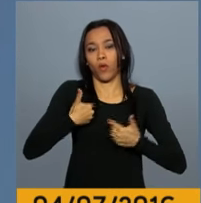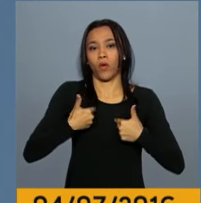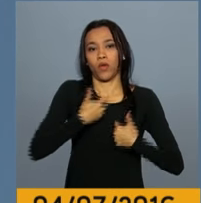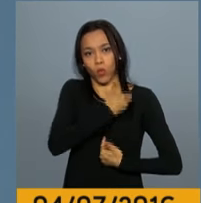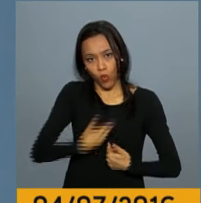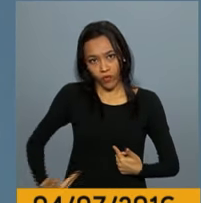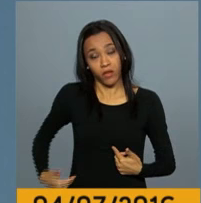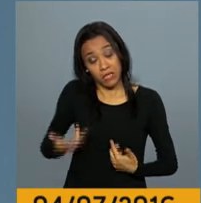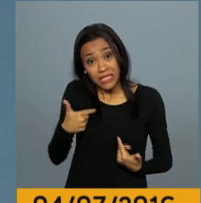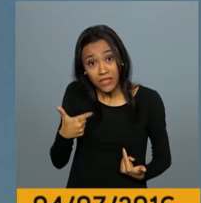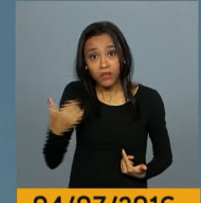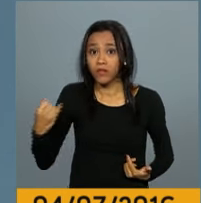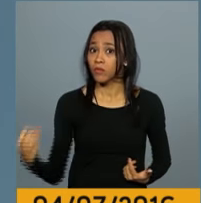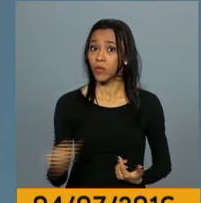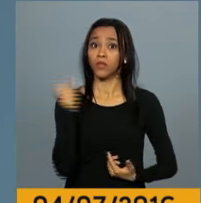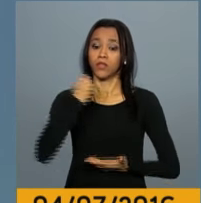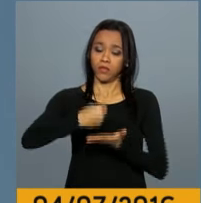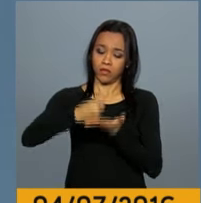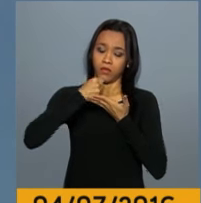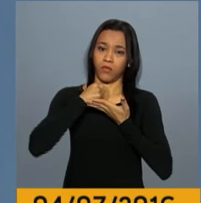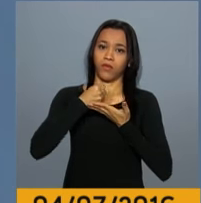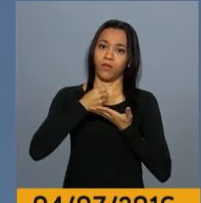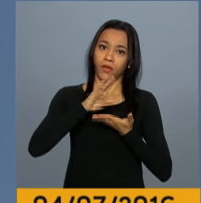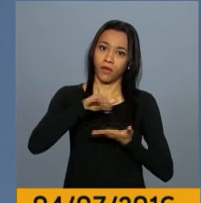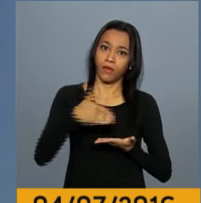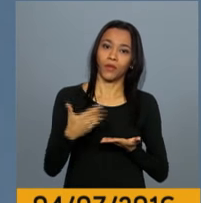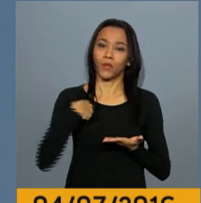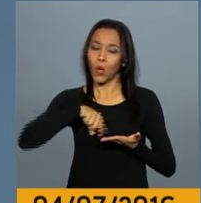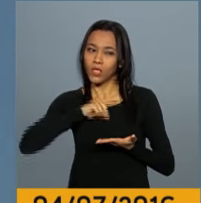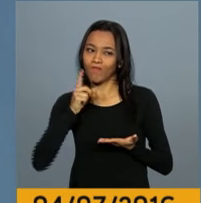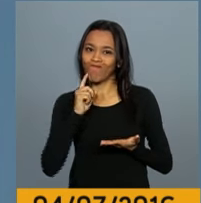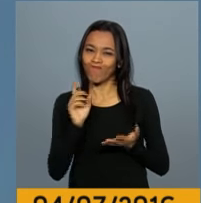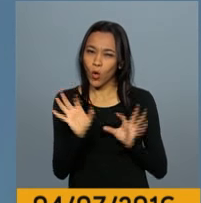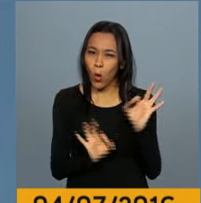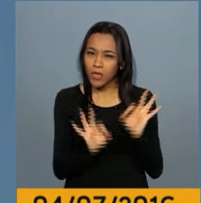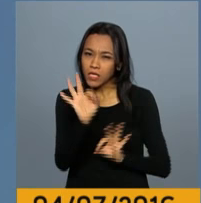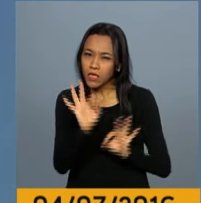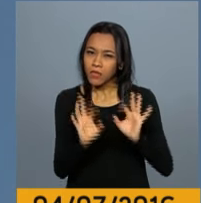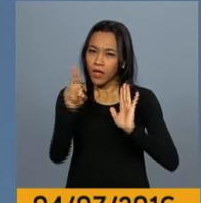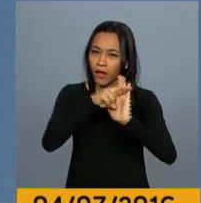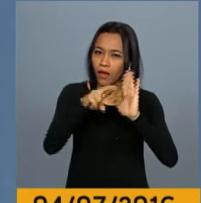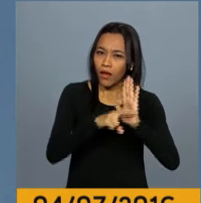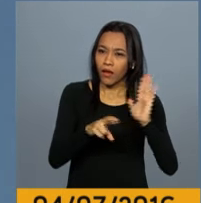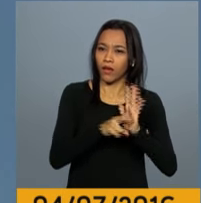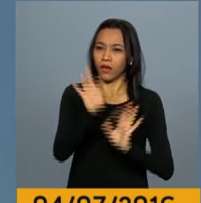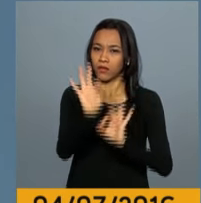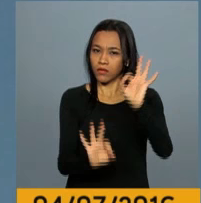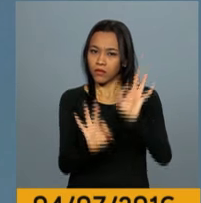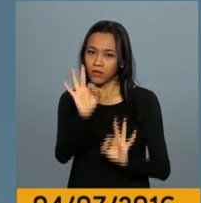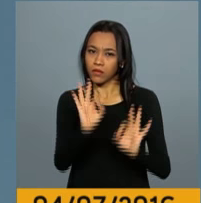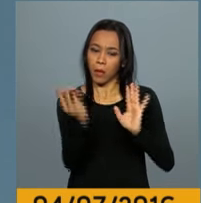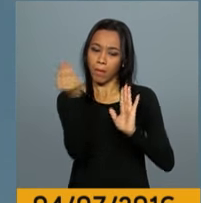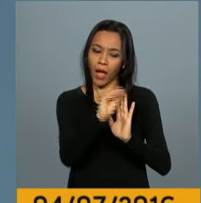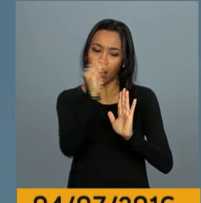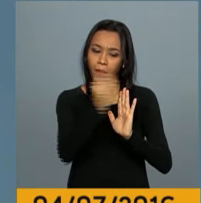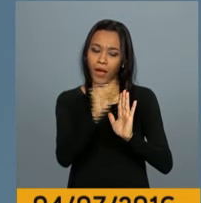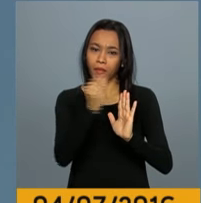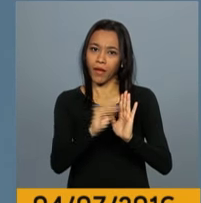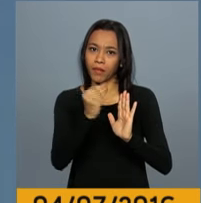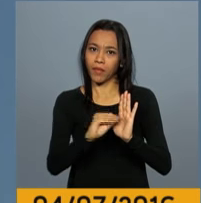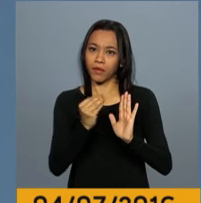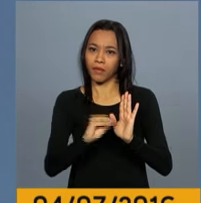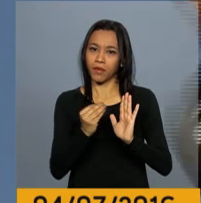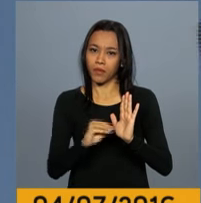é fundamental, porque a partir de um certo momento nós começaremos com medidas, digamos assim, mais